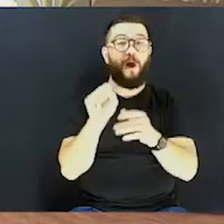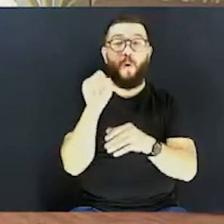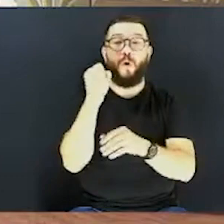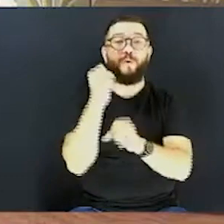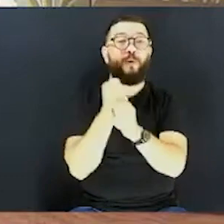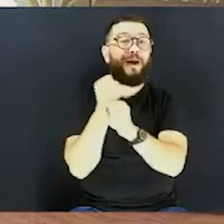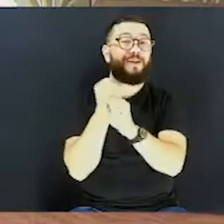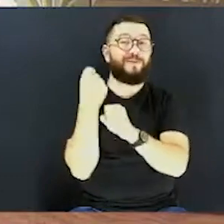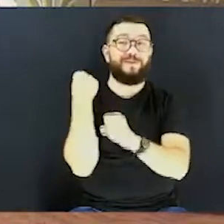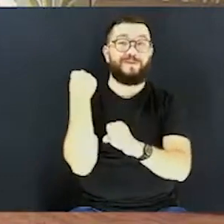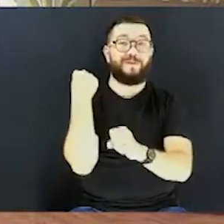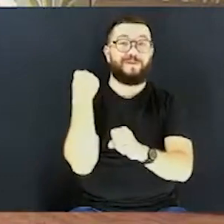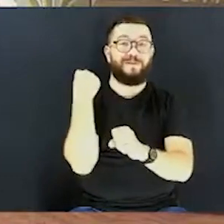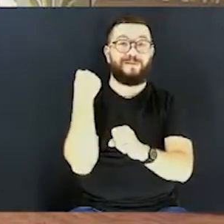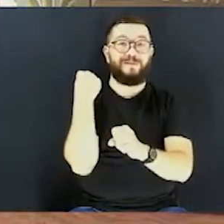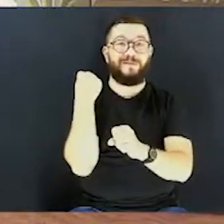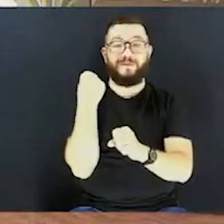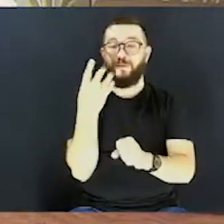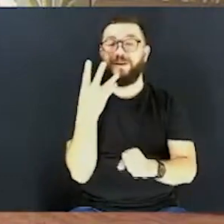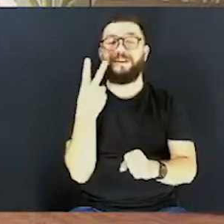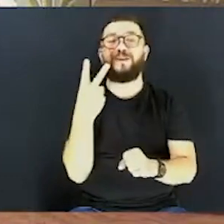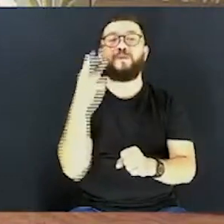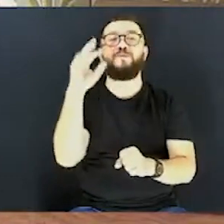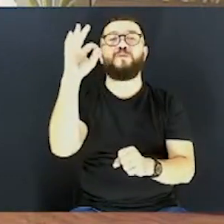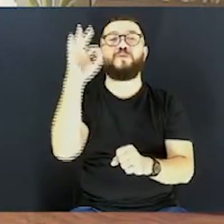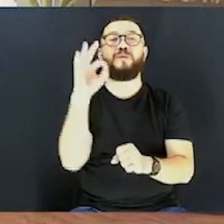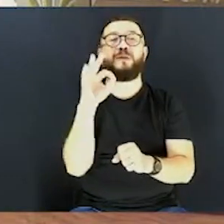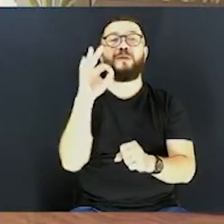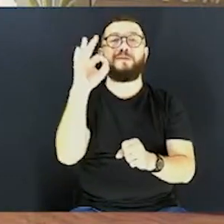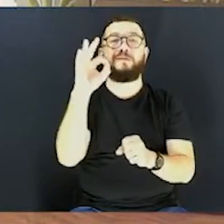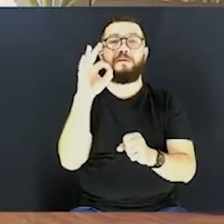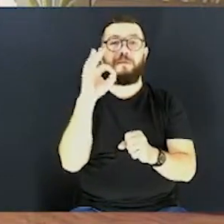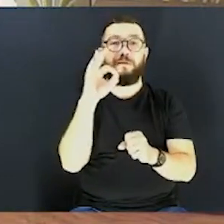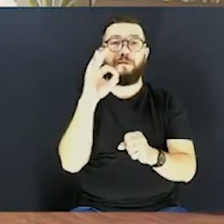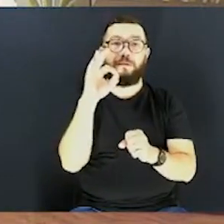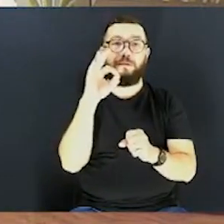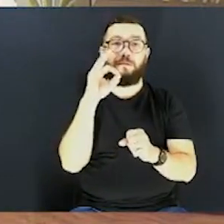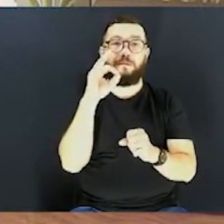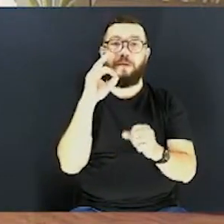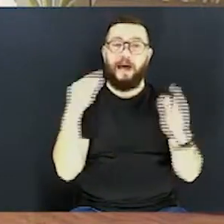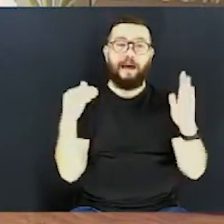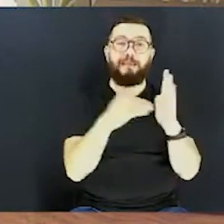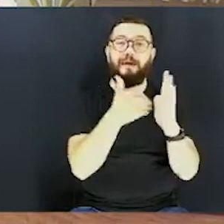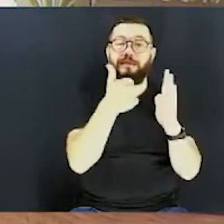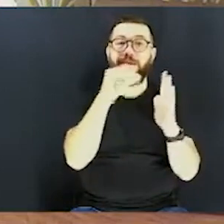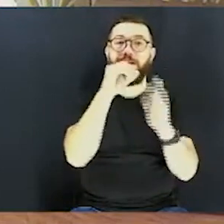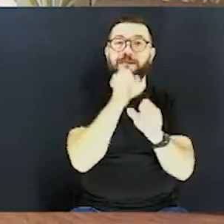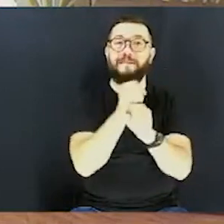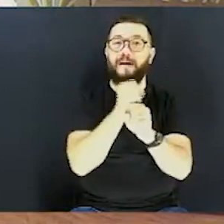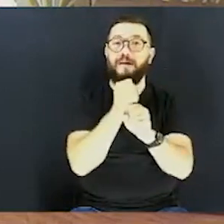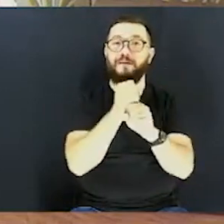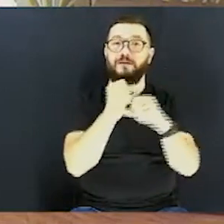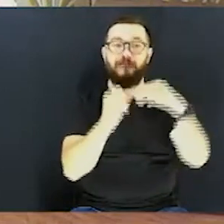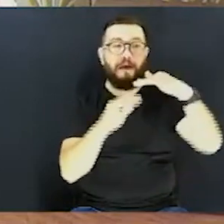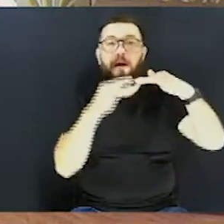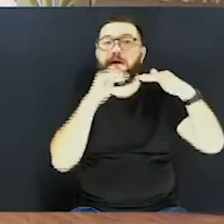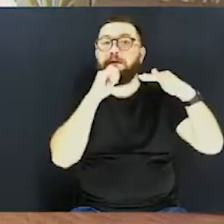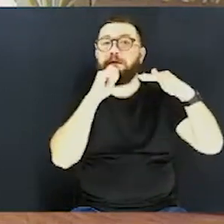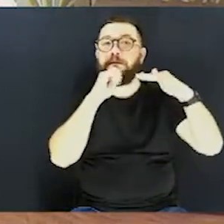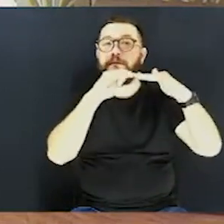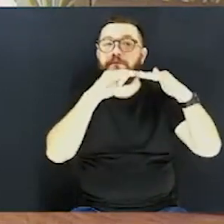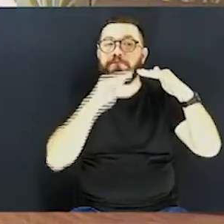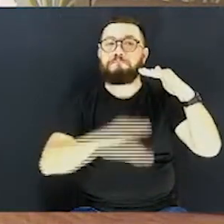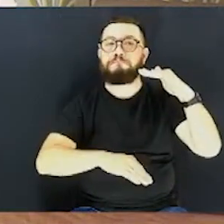em 42%. E arrisca a gente não chegar nessa meta. Daí a importância de nós